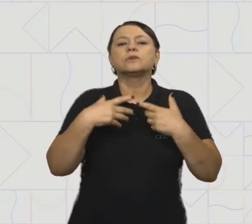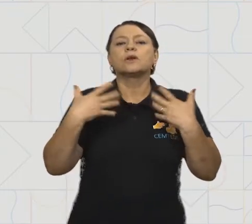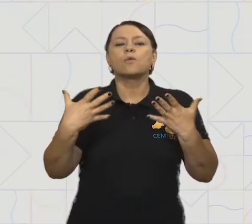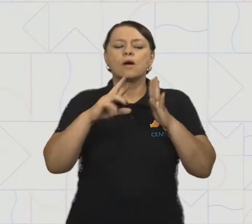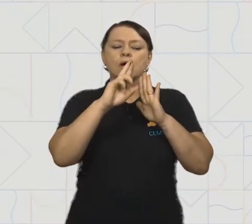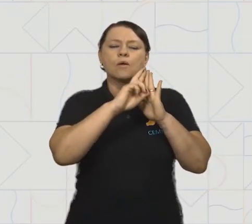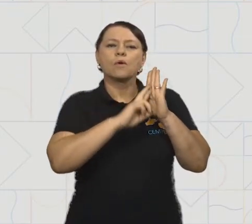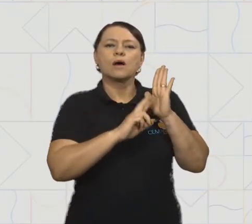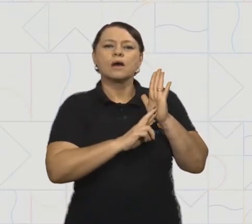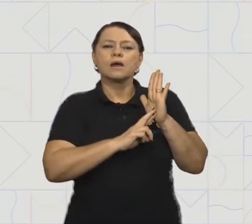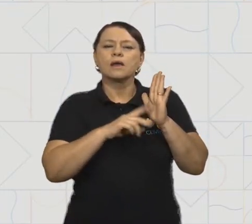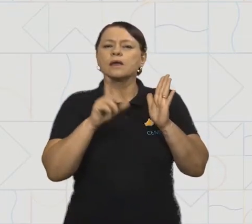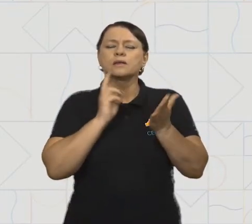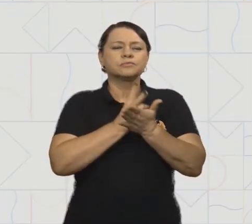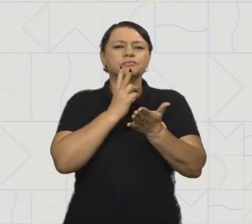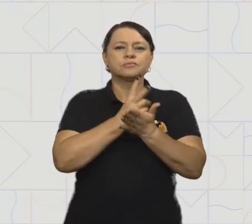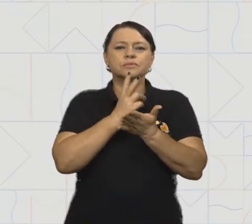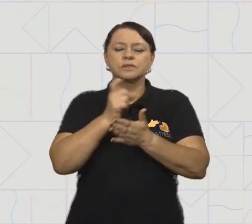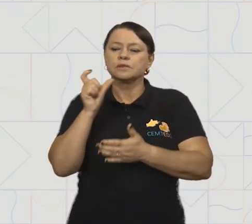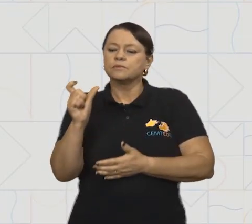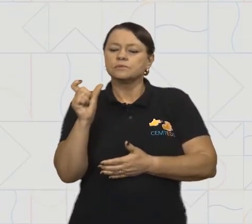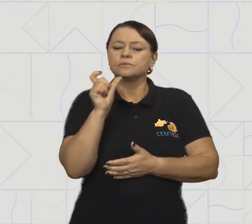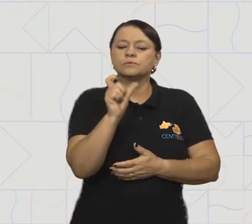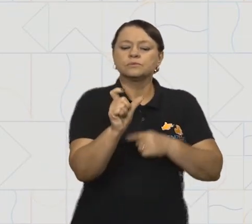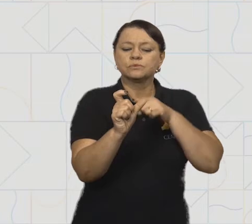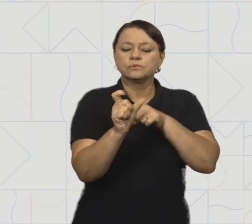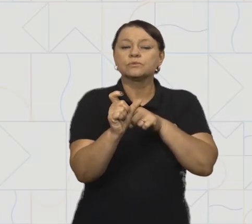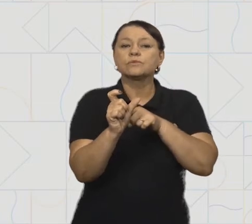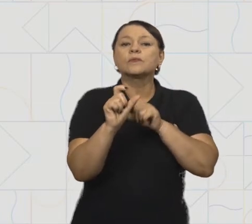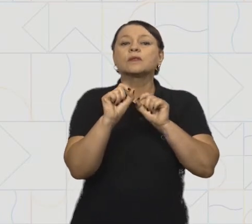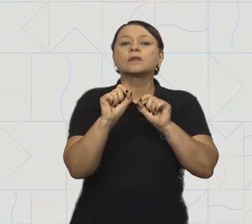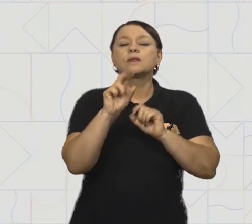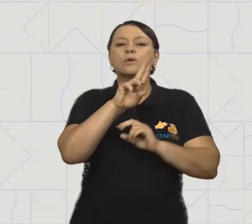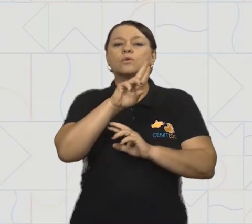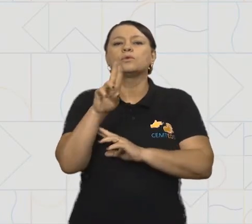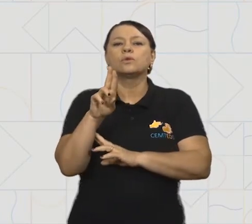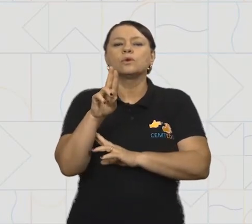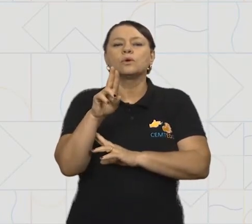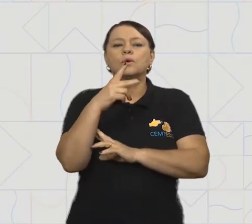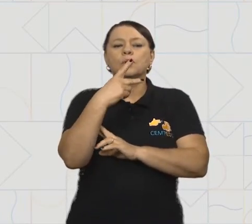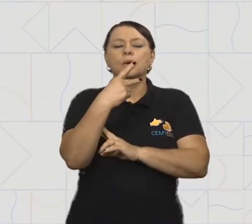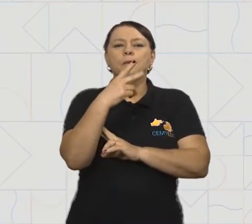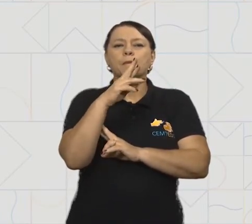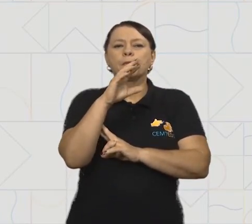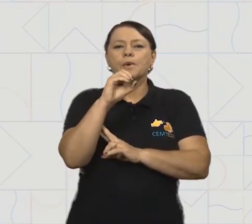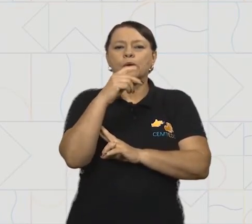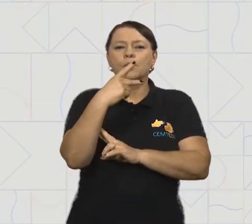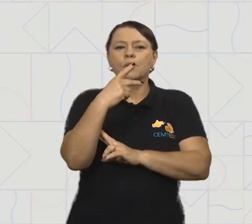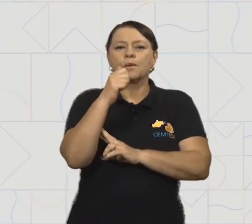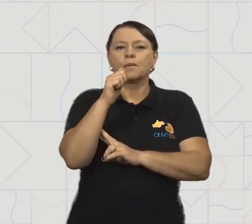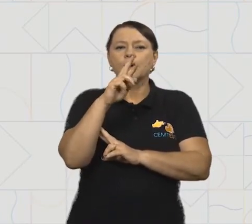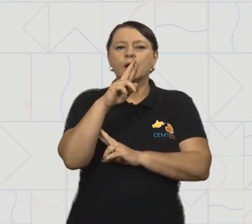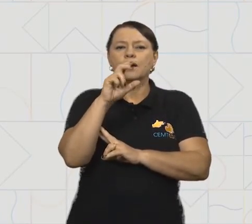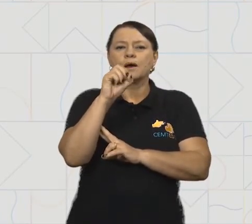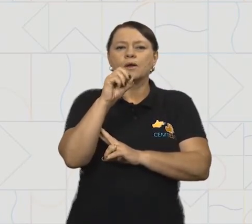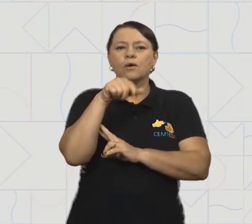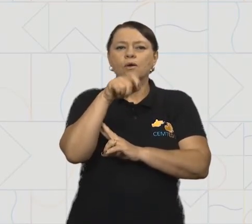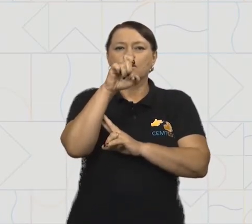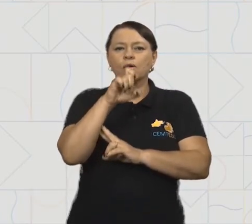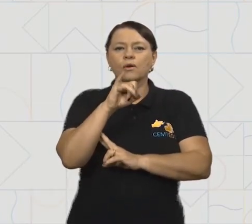mais sobre ele. Netuno. Netuno é o nome latino de Poseidon, o deus grego